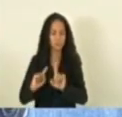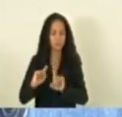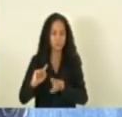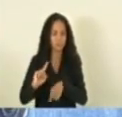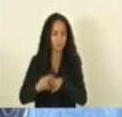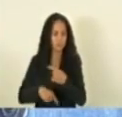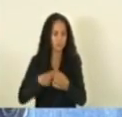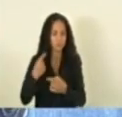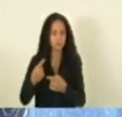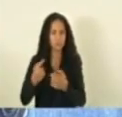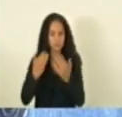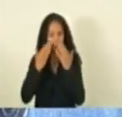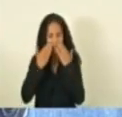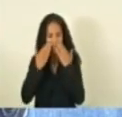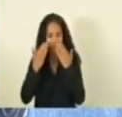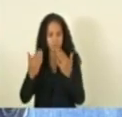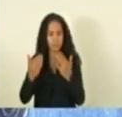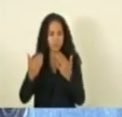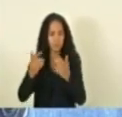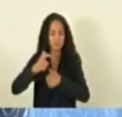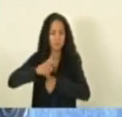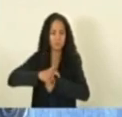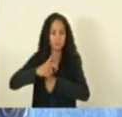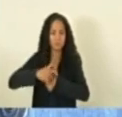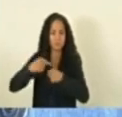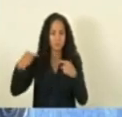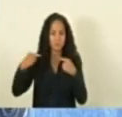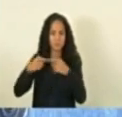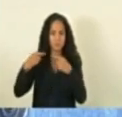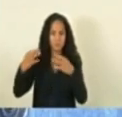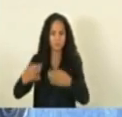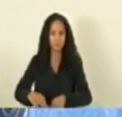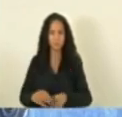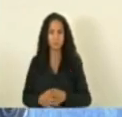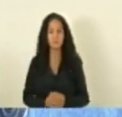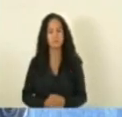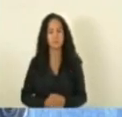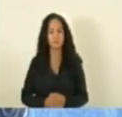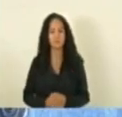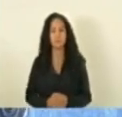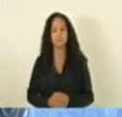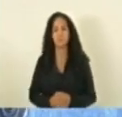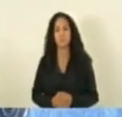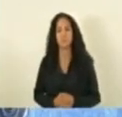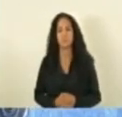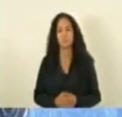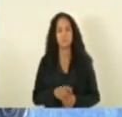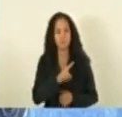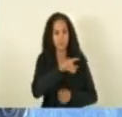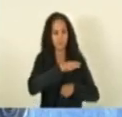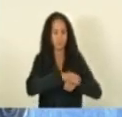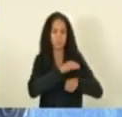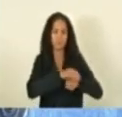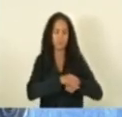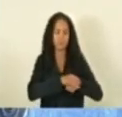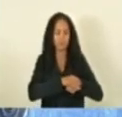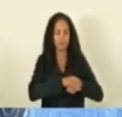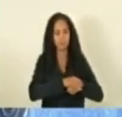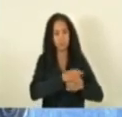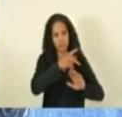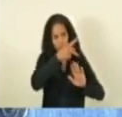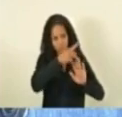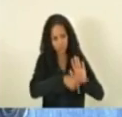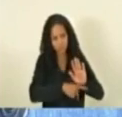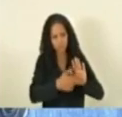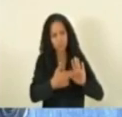seja reapresentado no momento oportuno. Vossa Excelência é autor do projeto, é